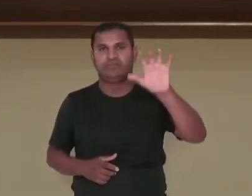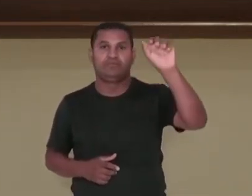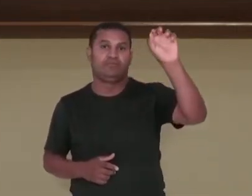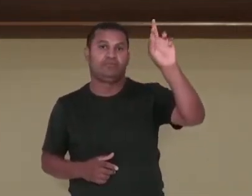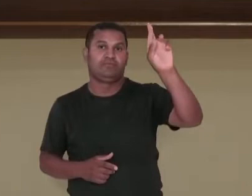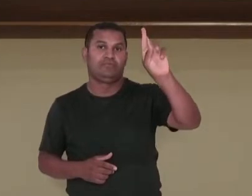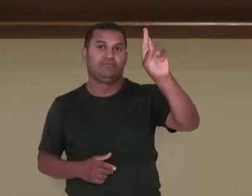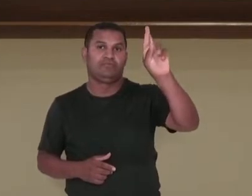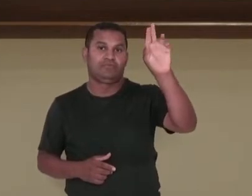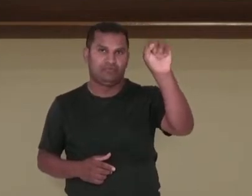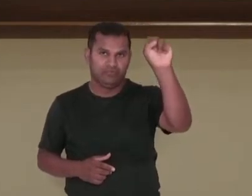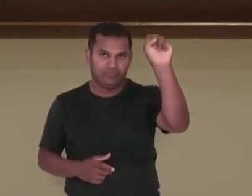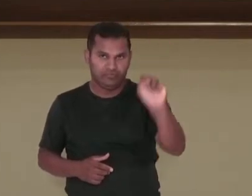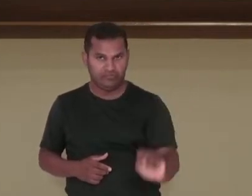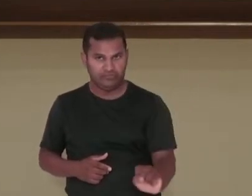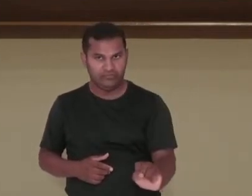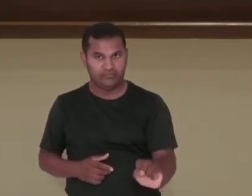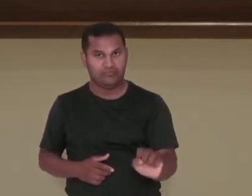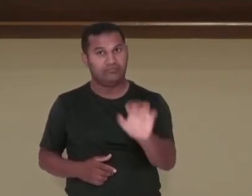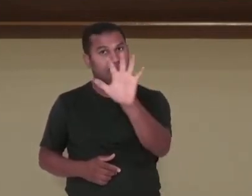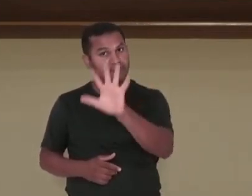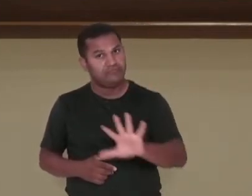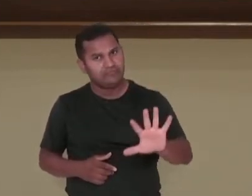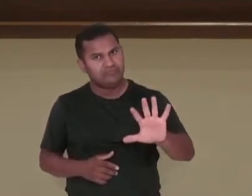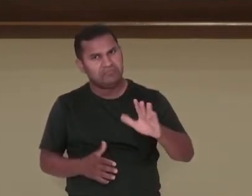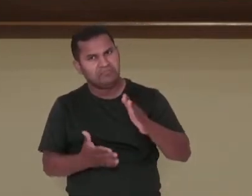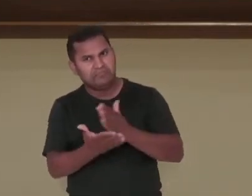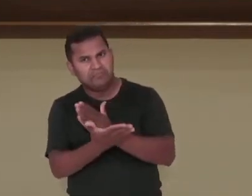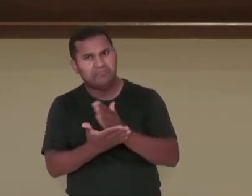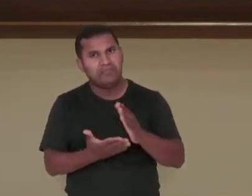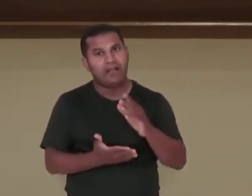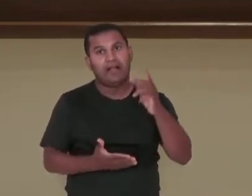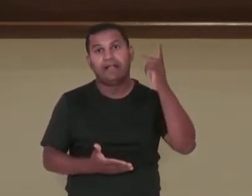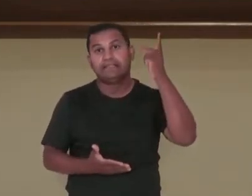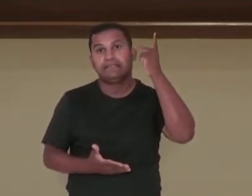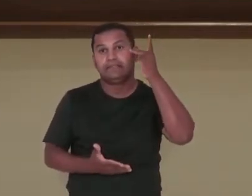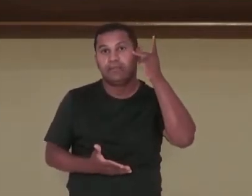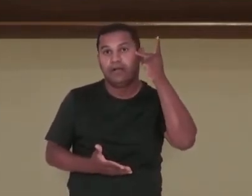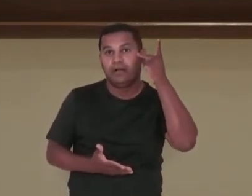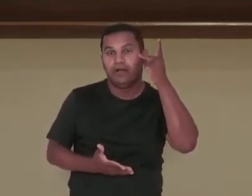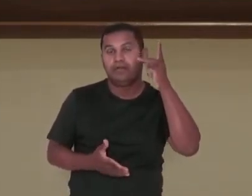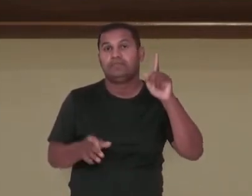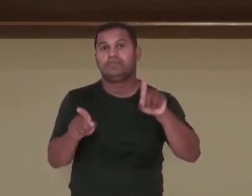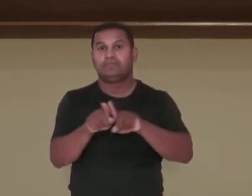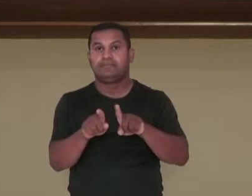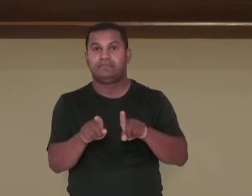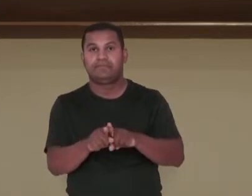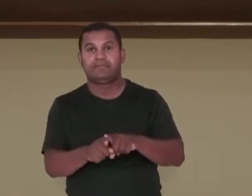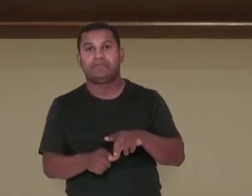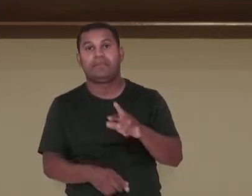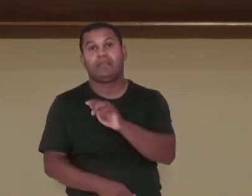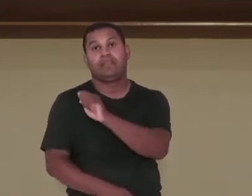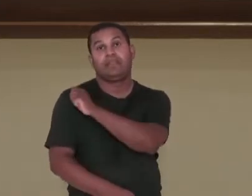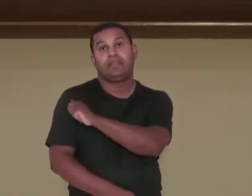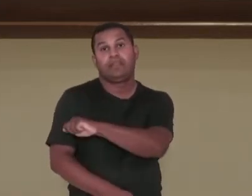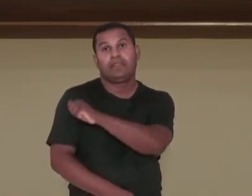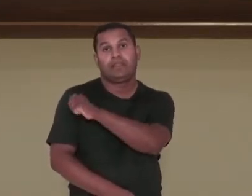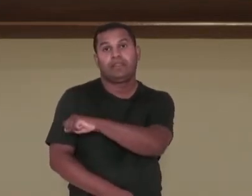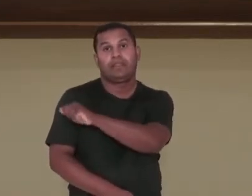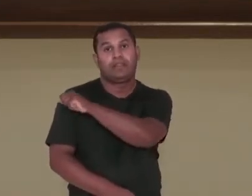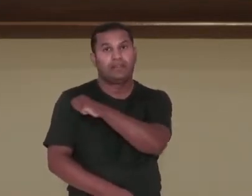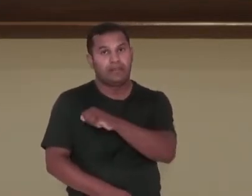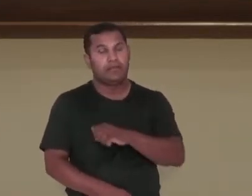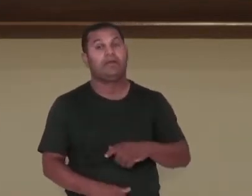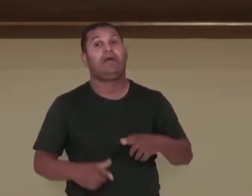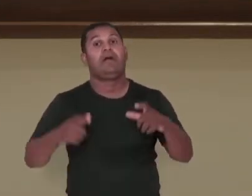de Janeiro. Ali vão estar então as nossas primeiras fábricas, né? E na Primeira República, muitos operários, eles